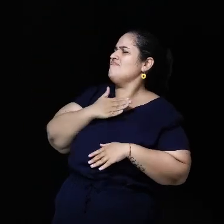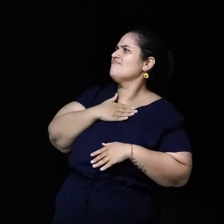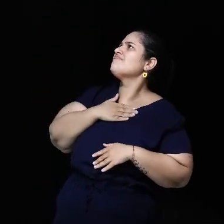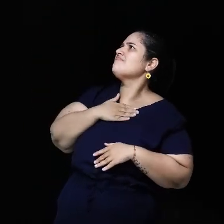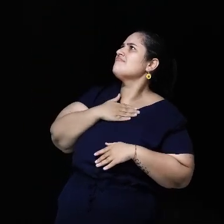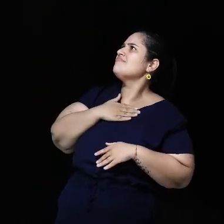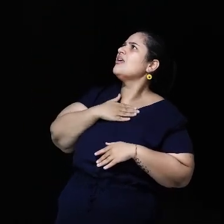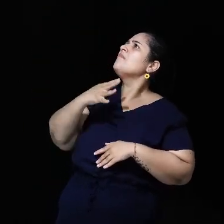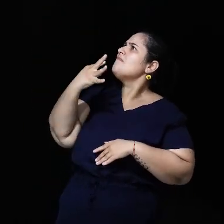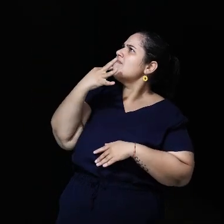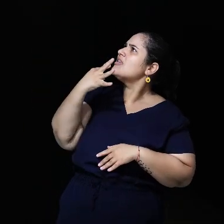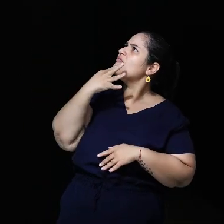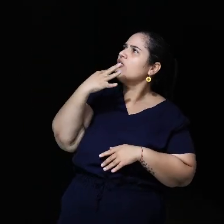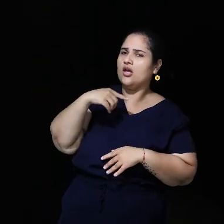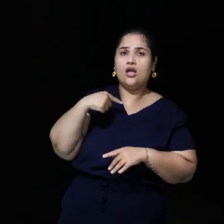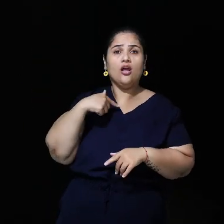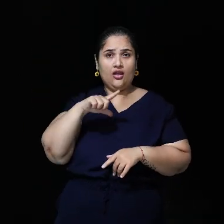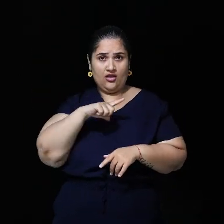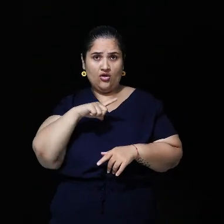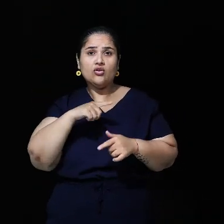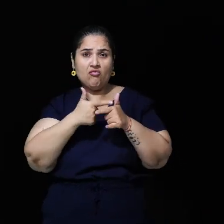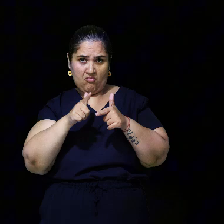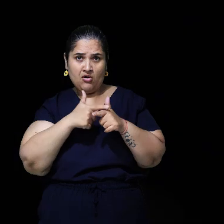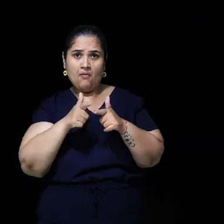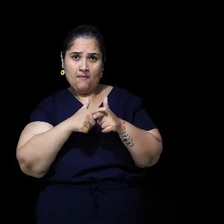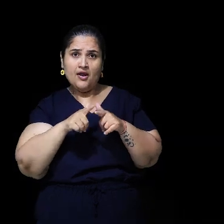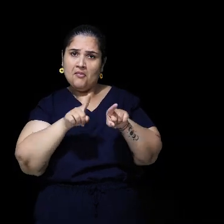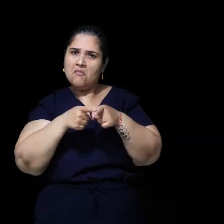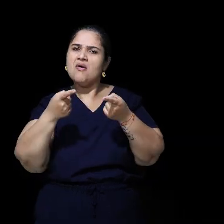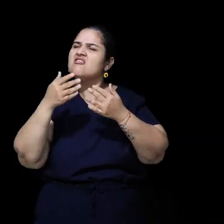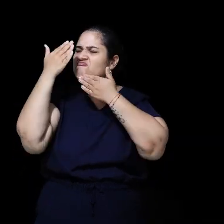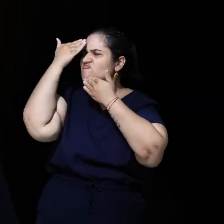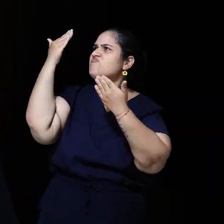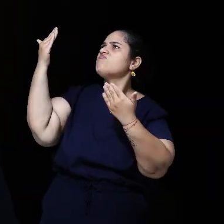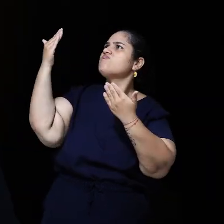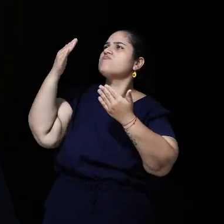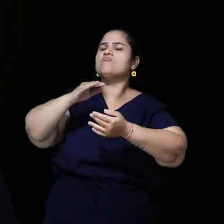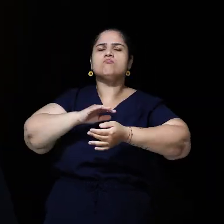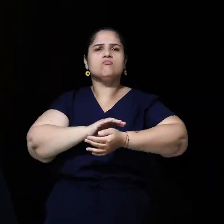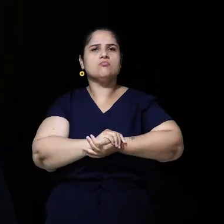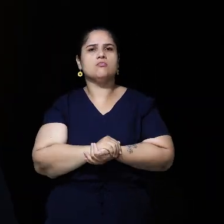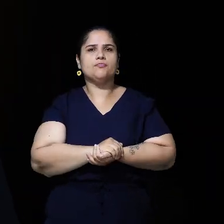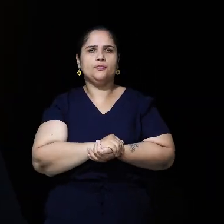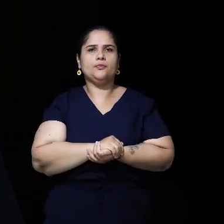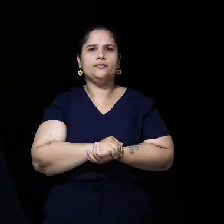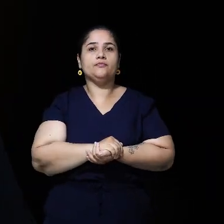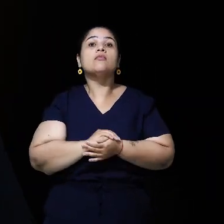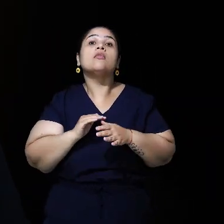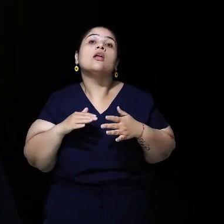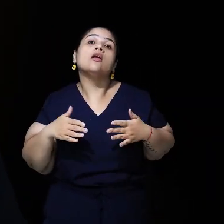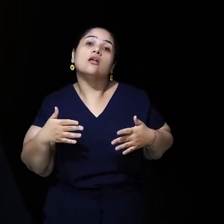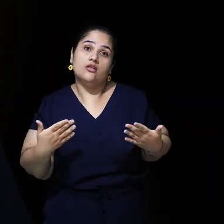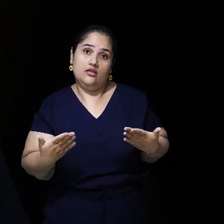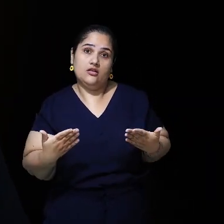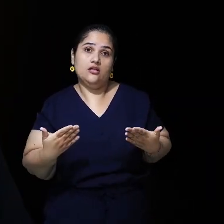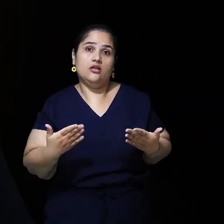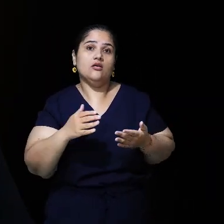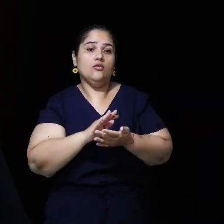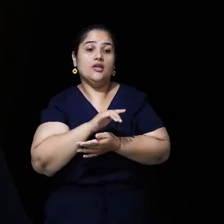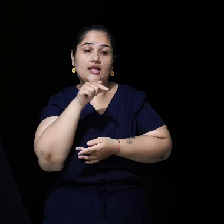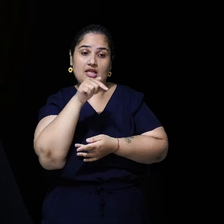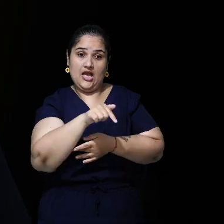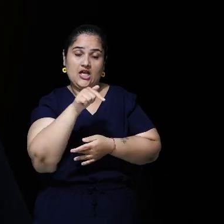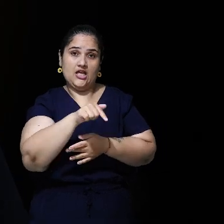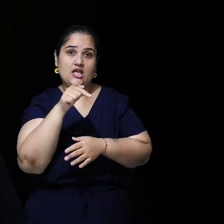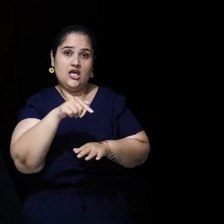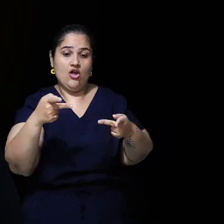todos os problemas, mas tô aqui, só dando glória. Né, então, nesse programa 30 Semanas, eu pude ver o